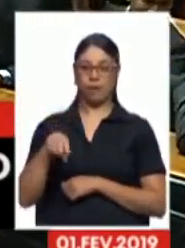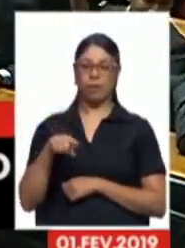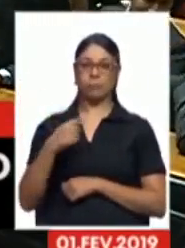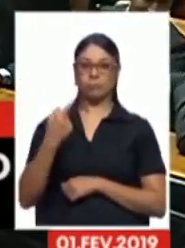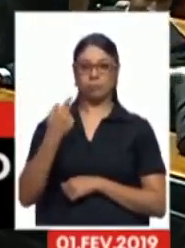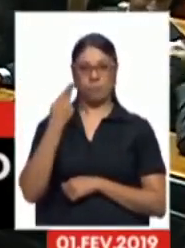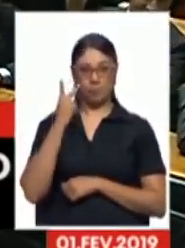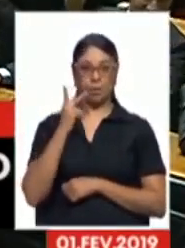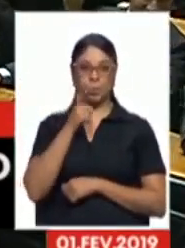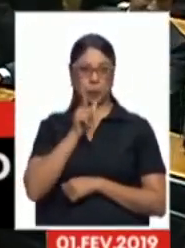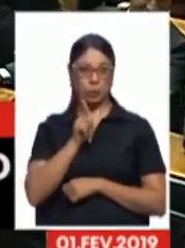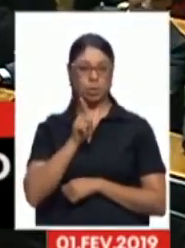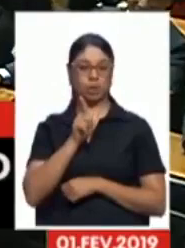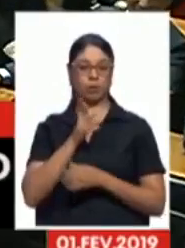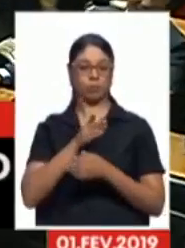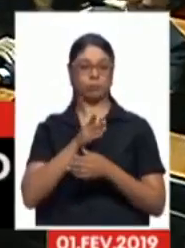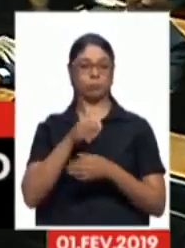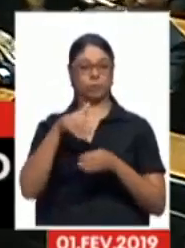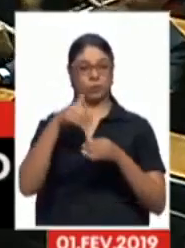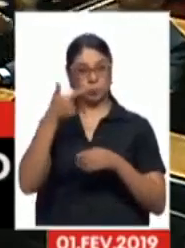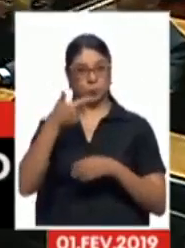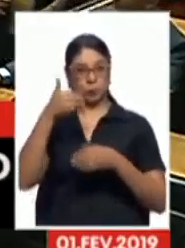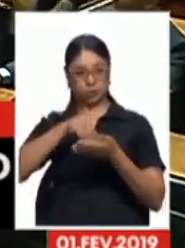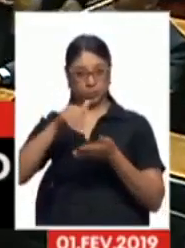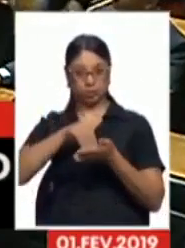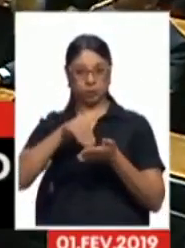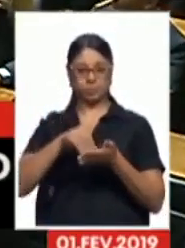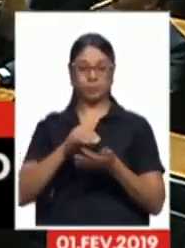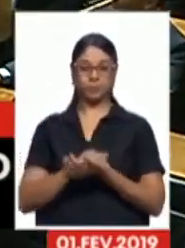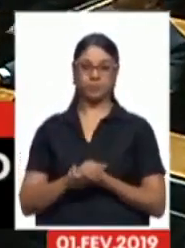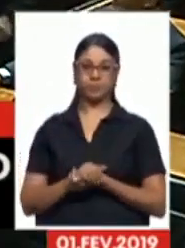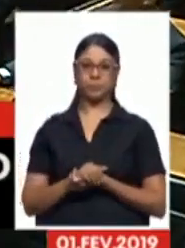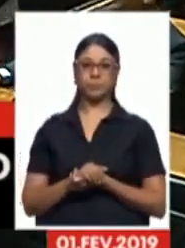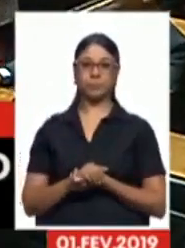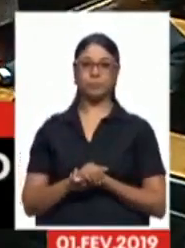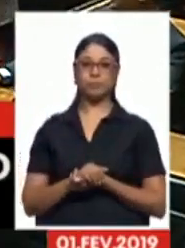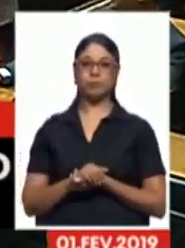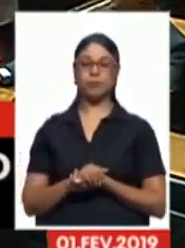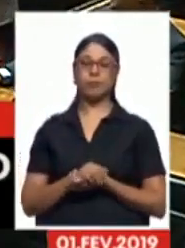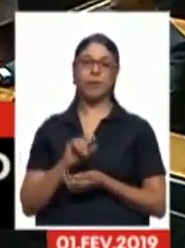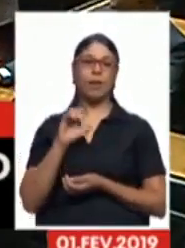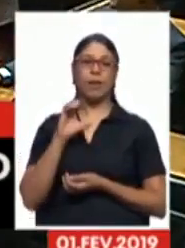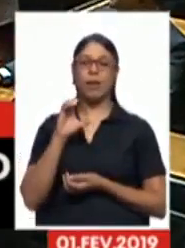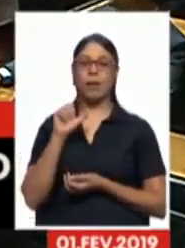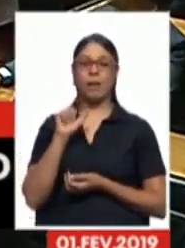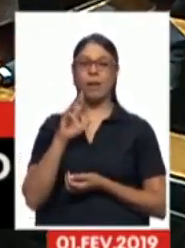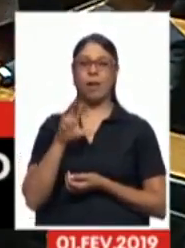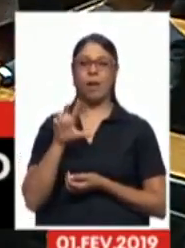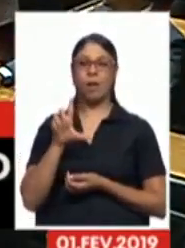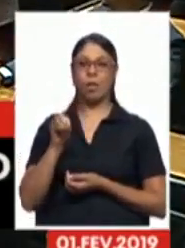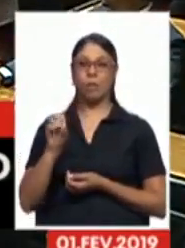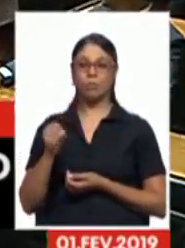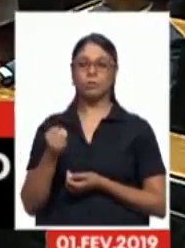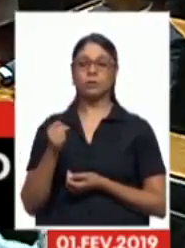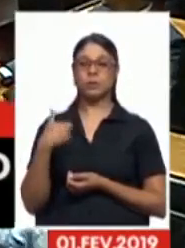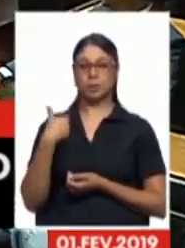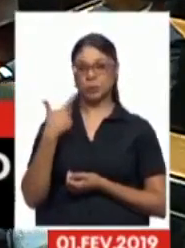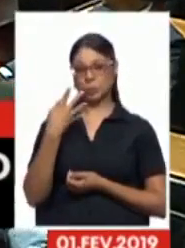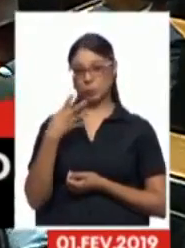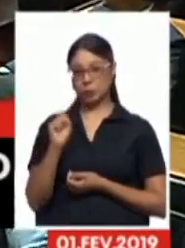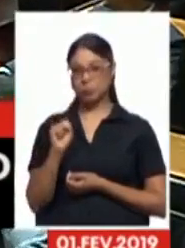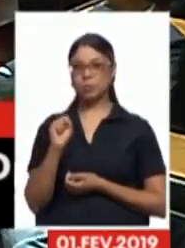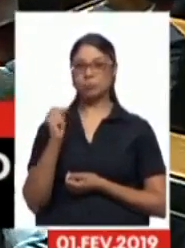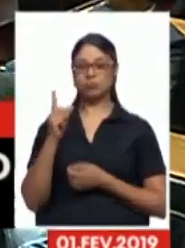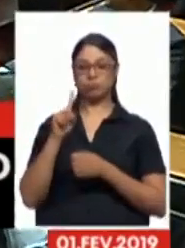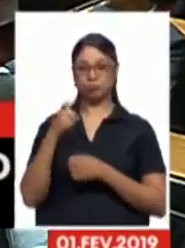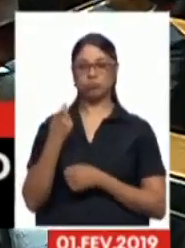da mesa. Deputado Carlos Henrique foi reeleito para o terceiro mandato na Assembleia, tem 48 anos, já foi secretário